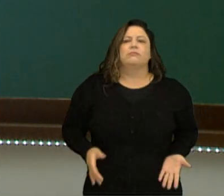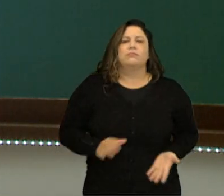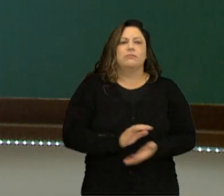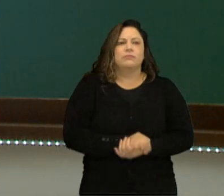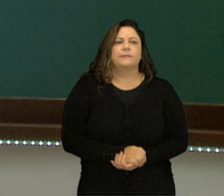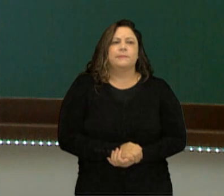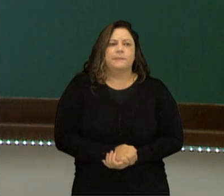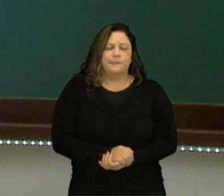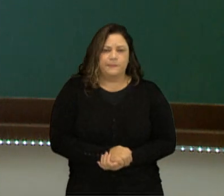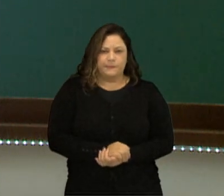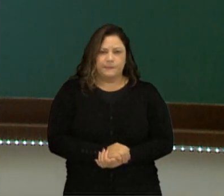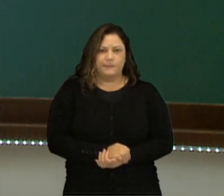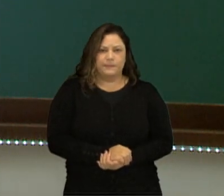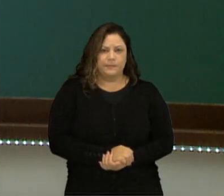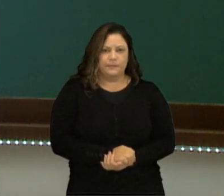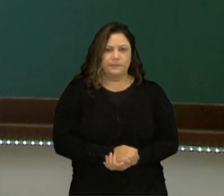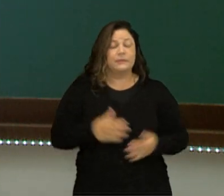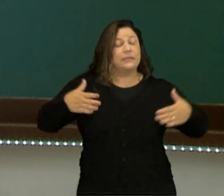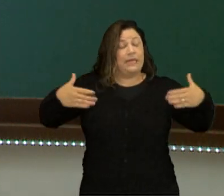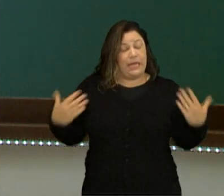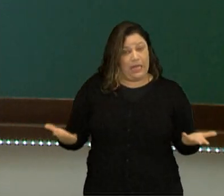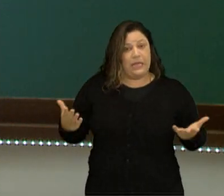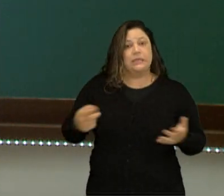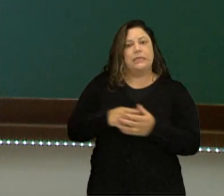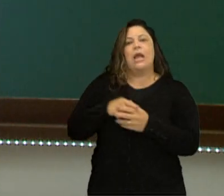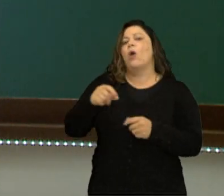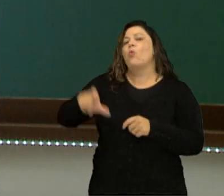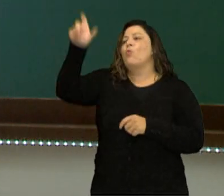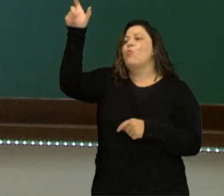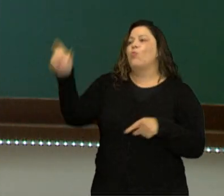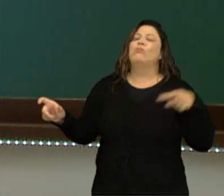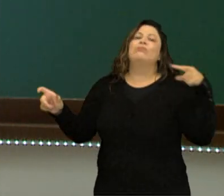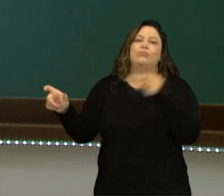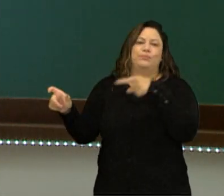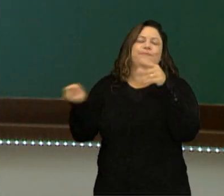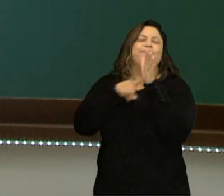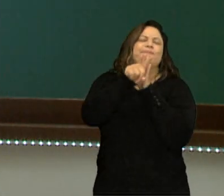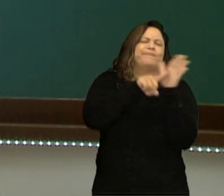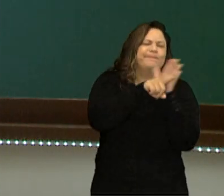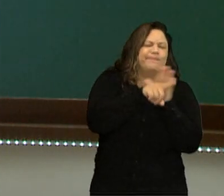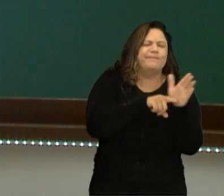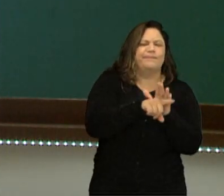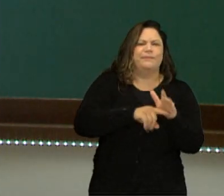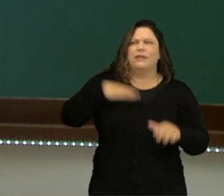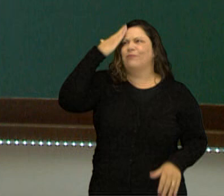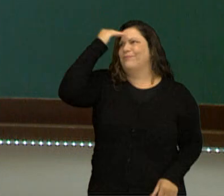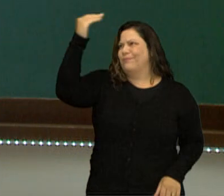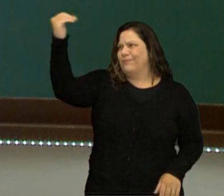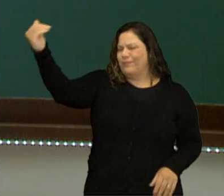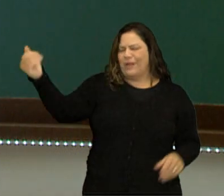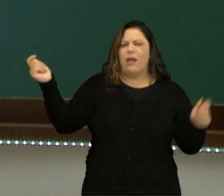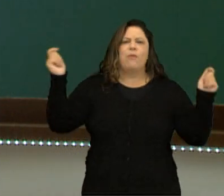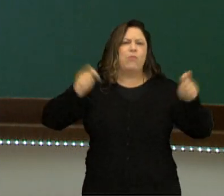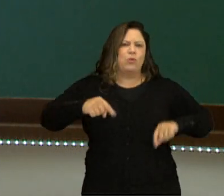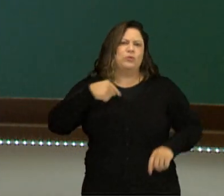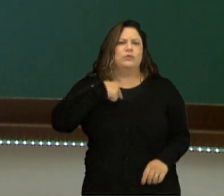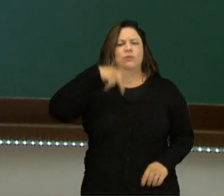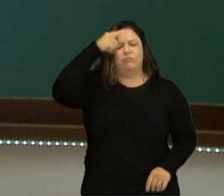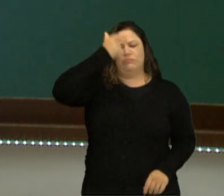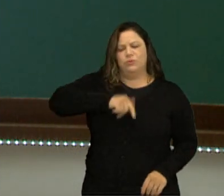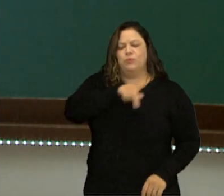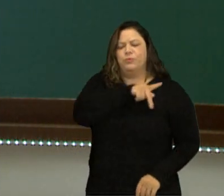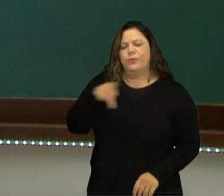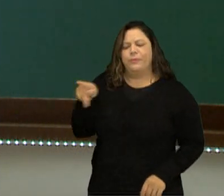assim, pessoal, vamos falar de um cientista, um grande cientista. Para mim, enquanto professor de